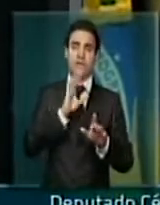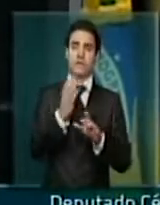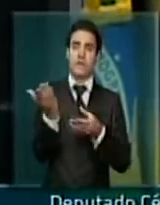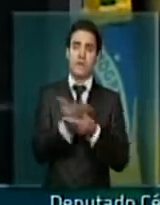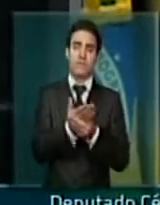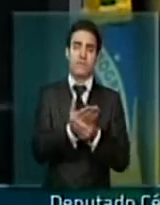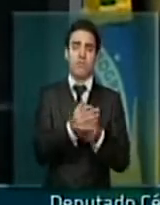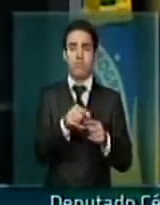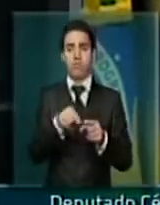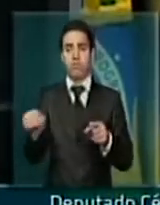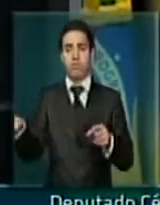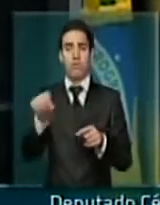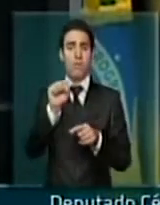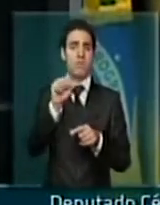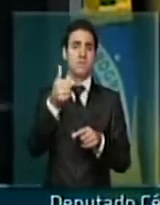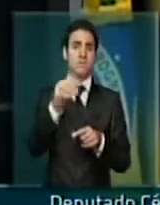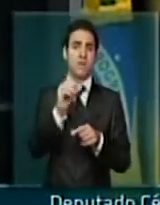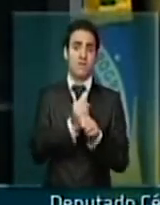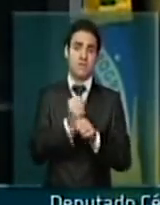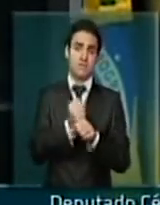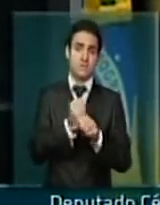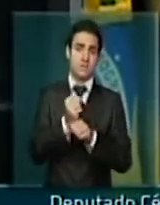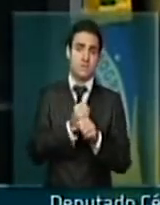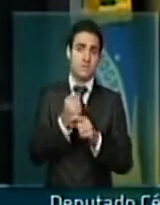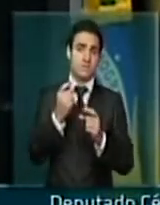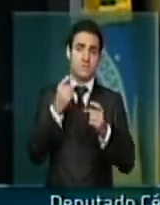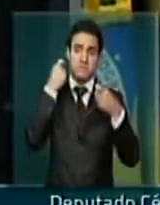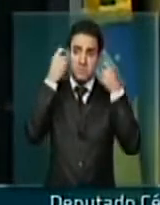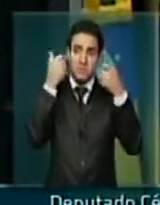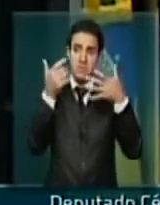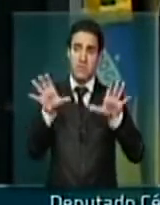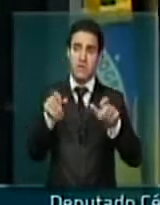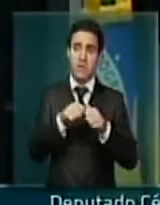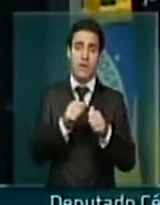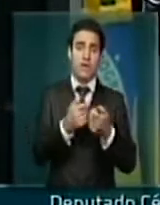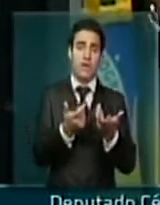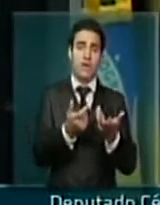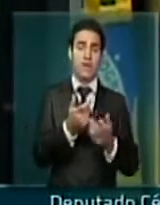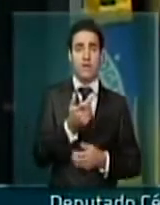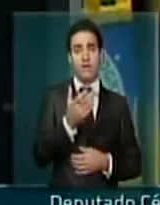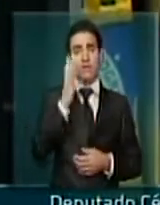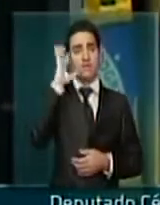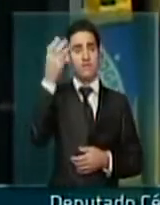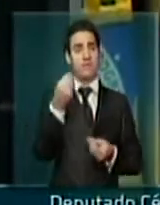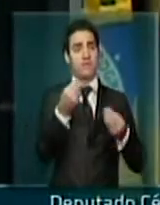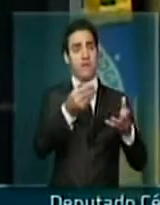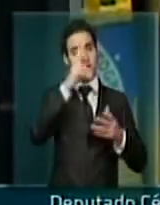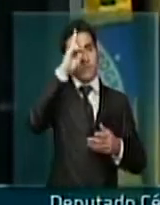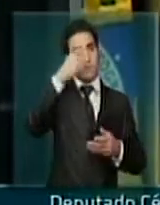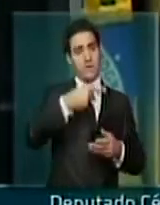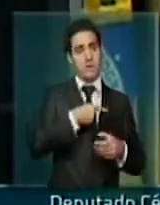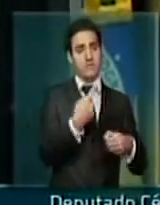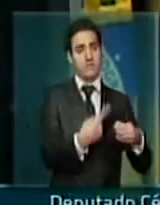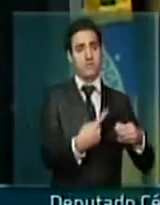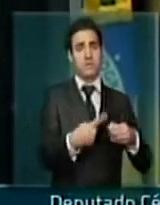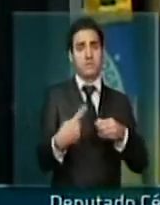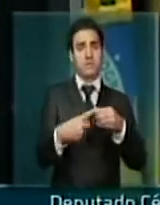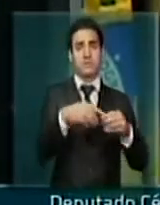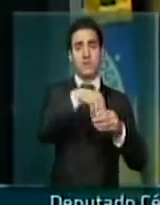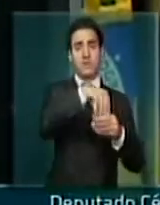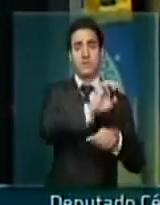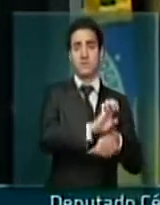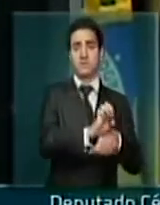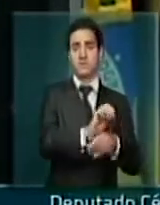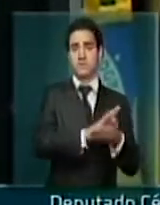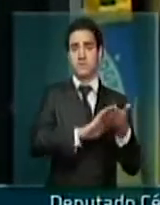anos. Não tem como se preocupar em resolver problemas de emancipação de município nos estados. Isso é uma